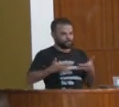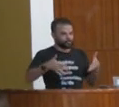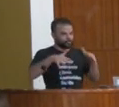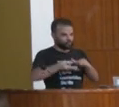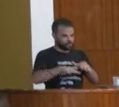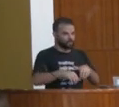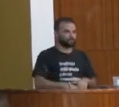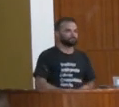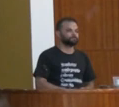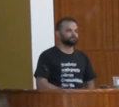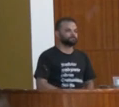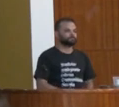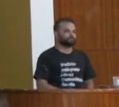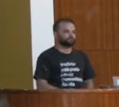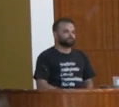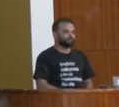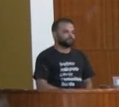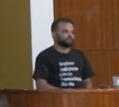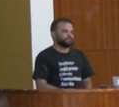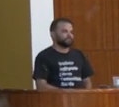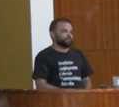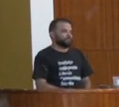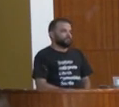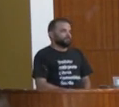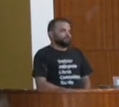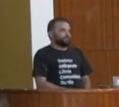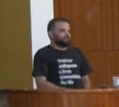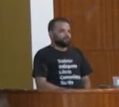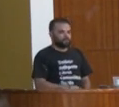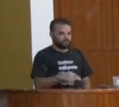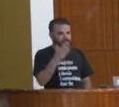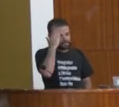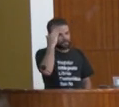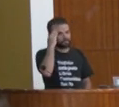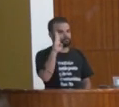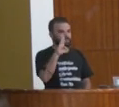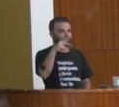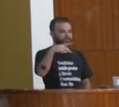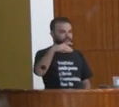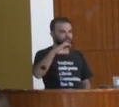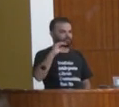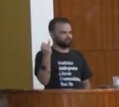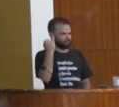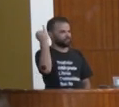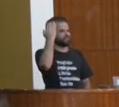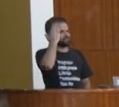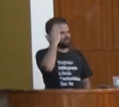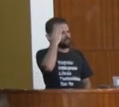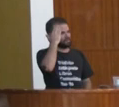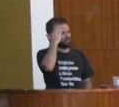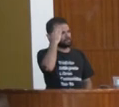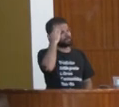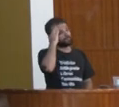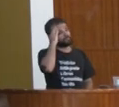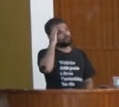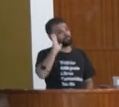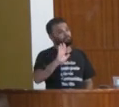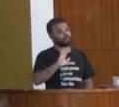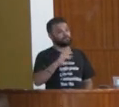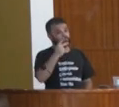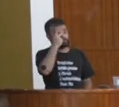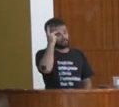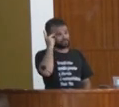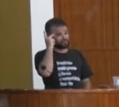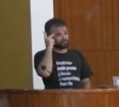né, reconhecendo essa importância do BPC. Então, quando a pessoa que percebe